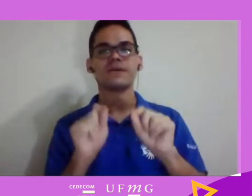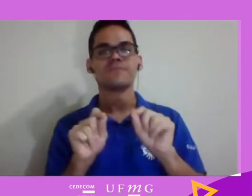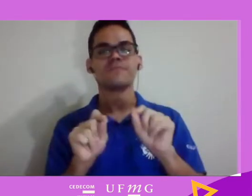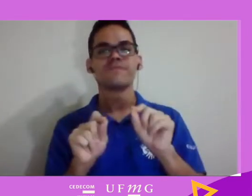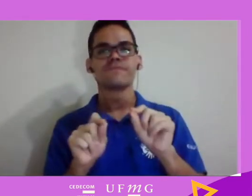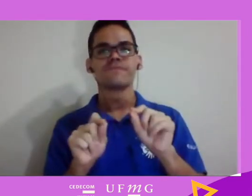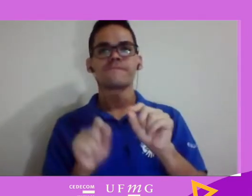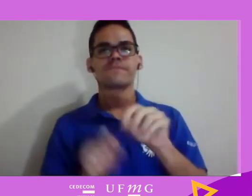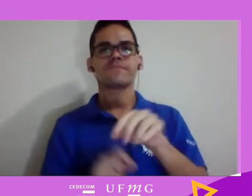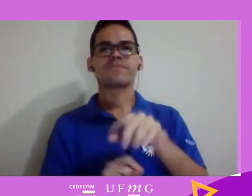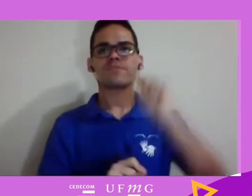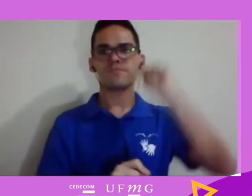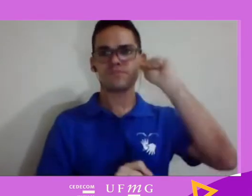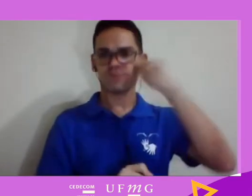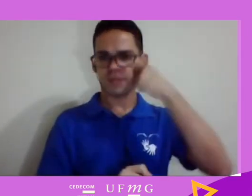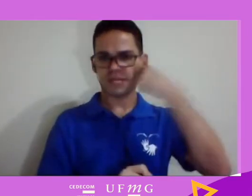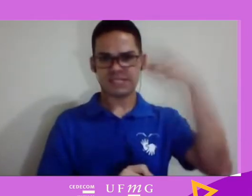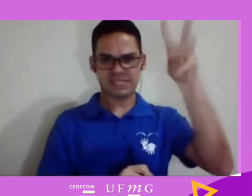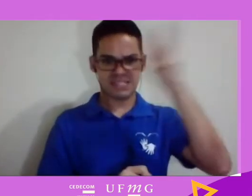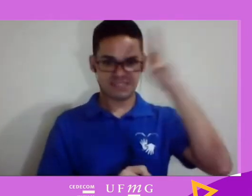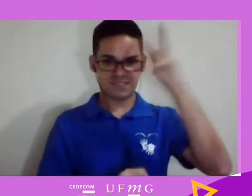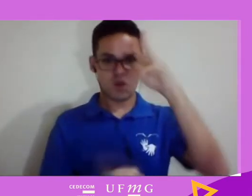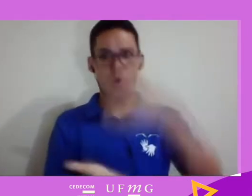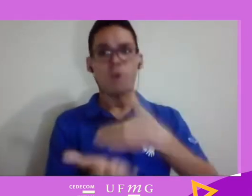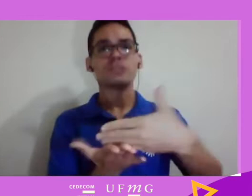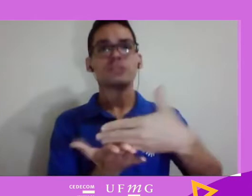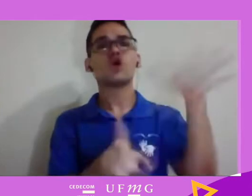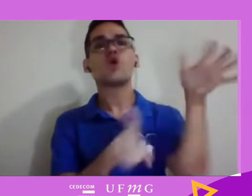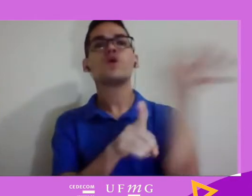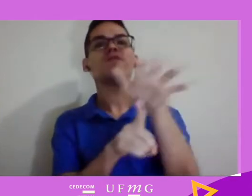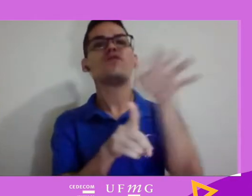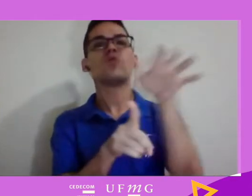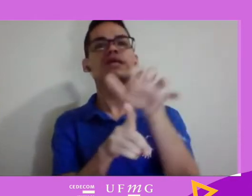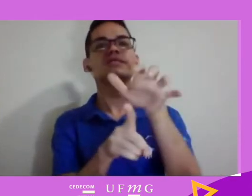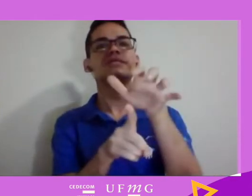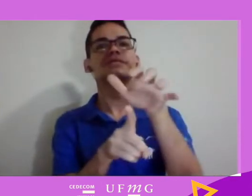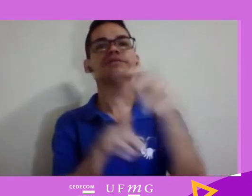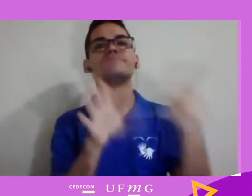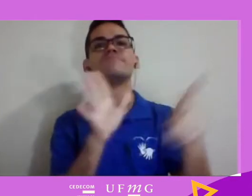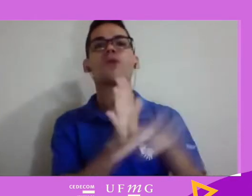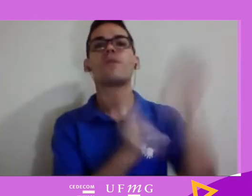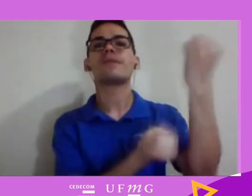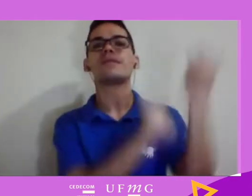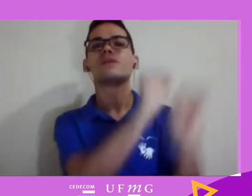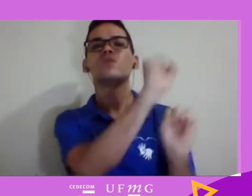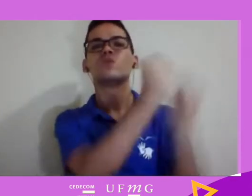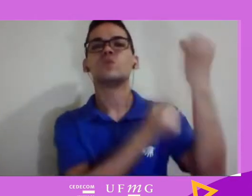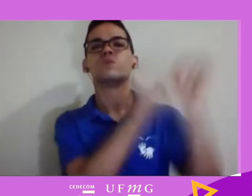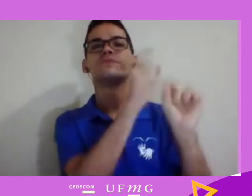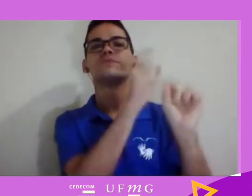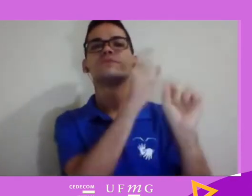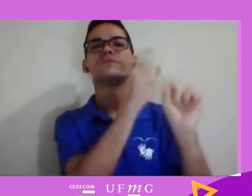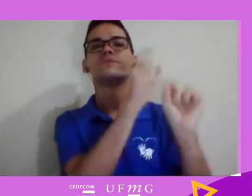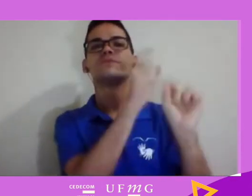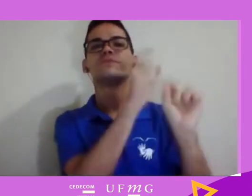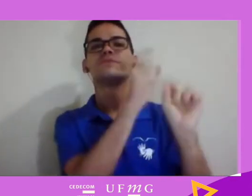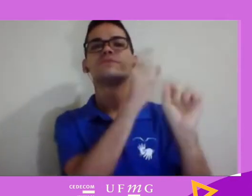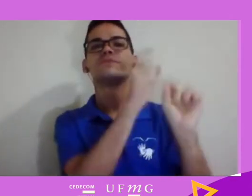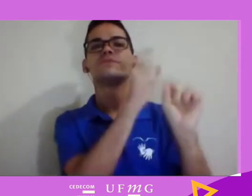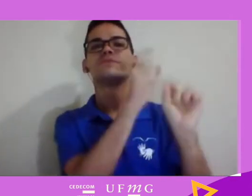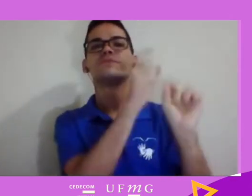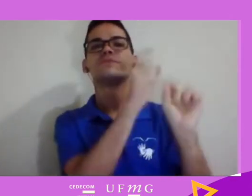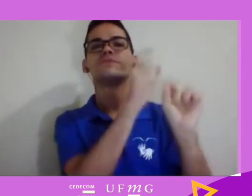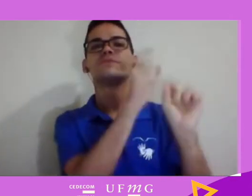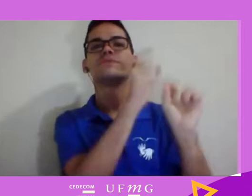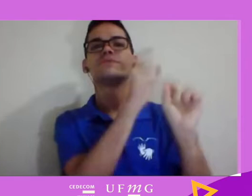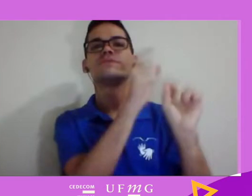indústria fonográfica, né? Então a gente viu toda a indústria fonográfica, o Warner, Spotify mudando, e depois, aos